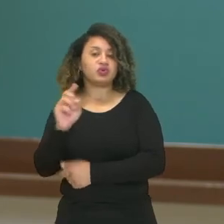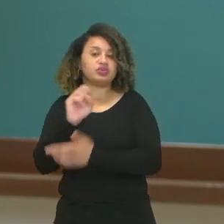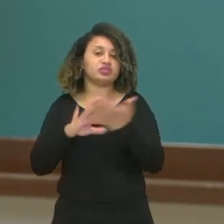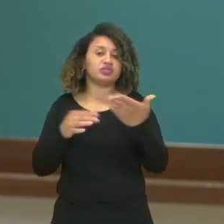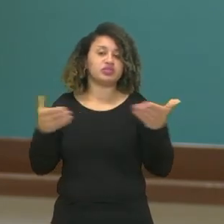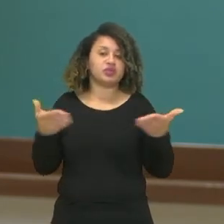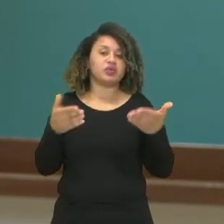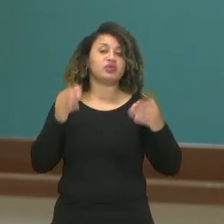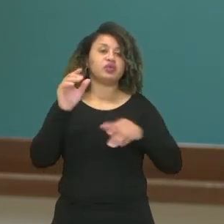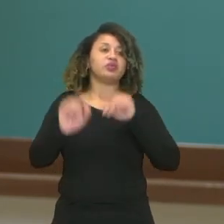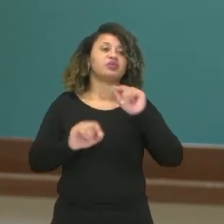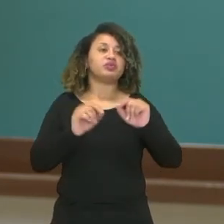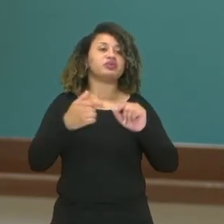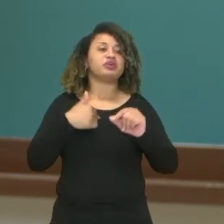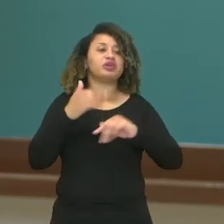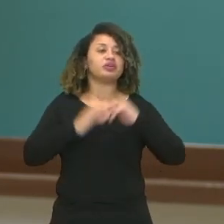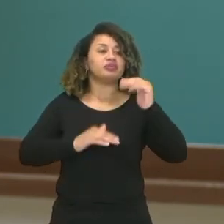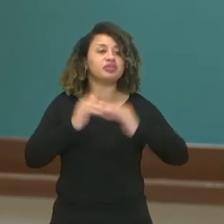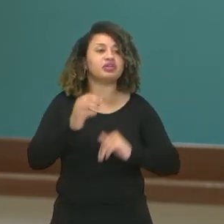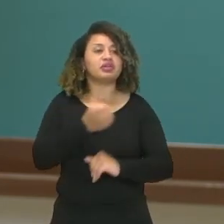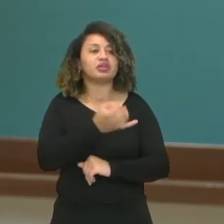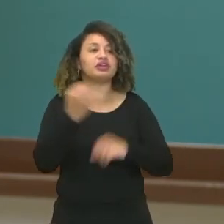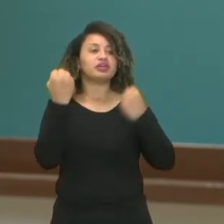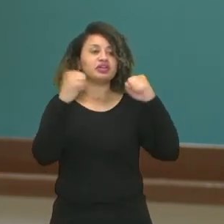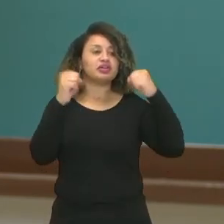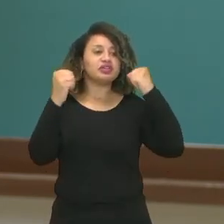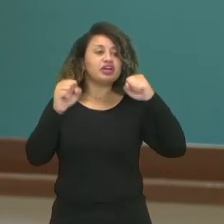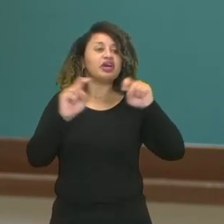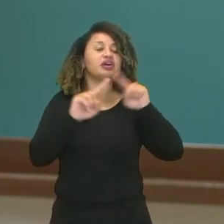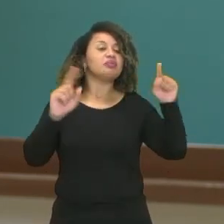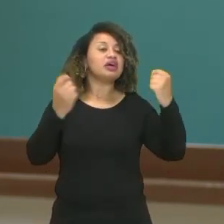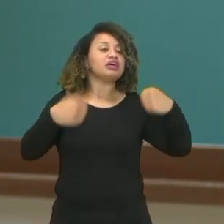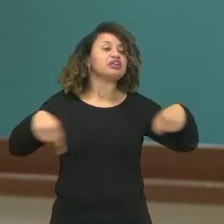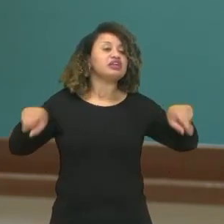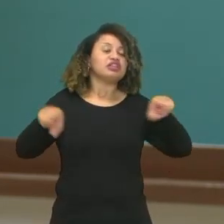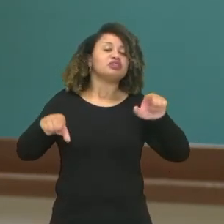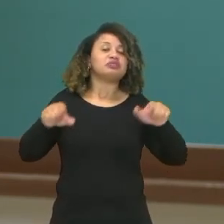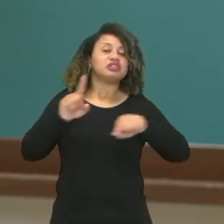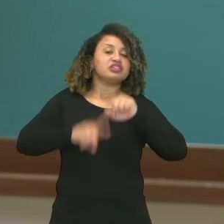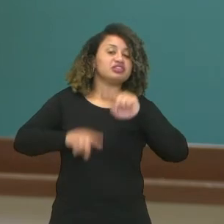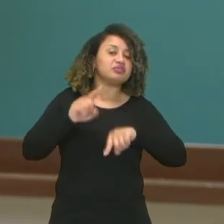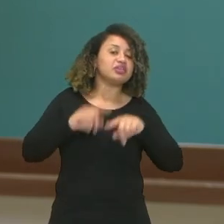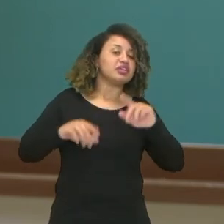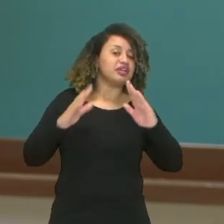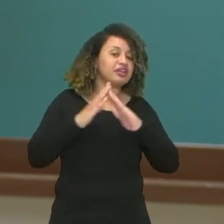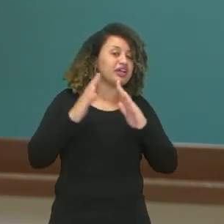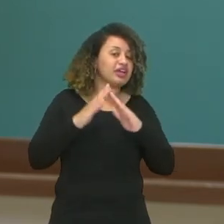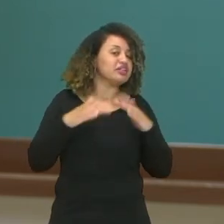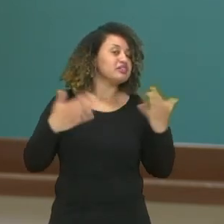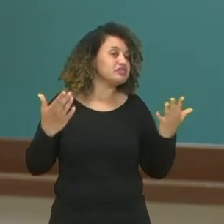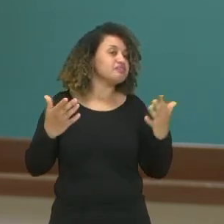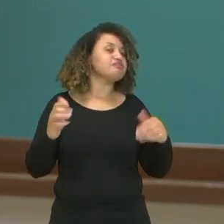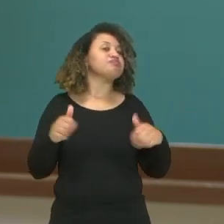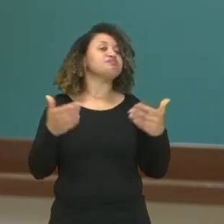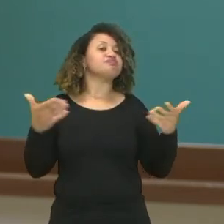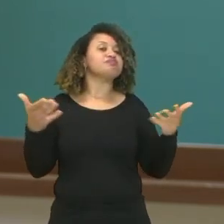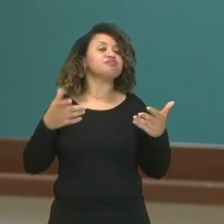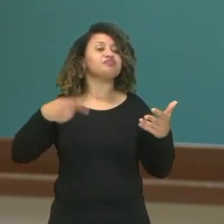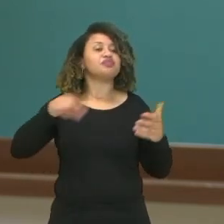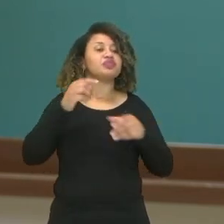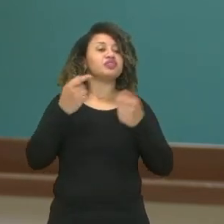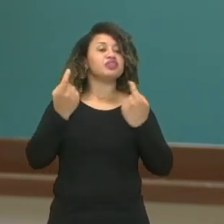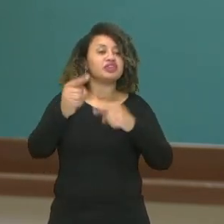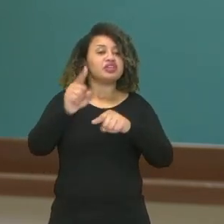exercício. Vamos praticar alguns exercícios sem o uso de equipamentos em casa? Então fica aqui um desafio